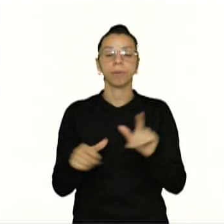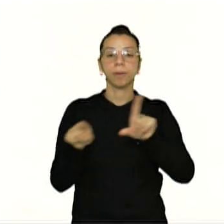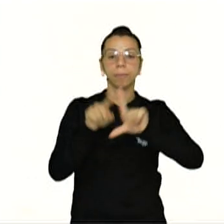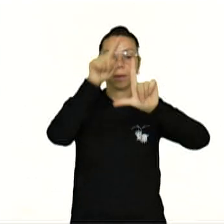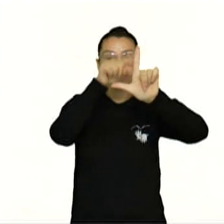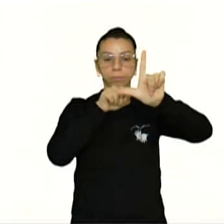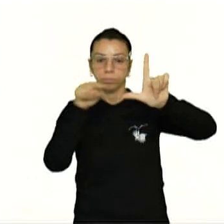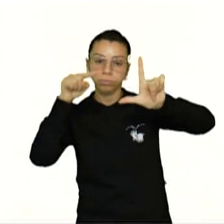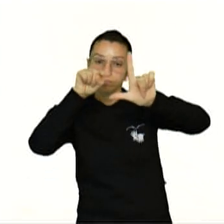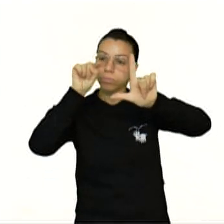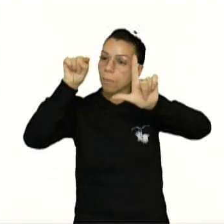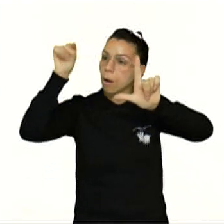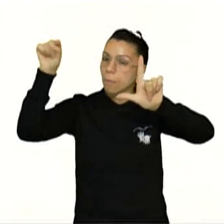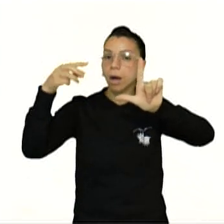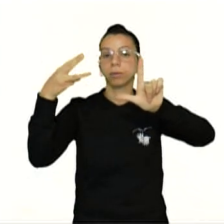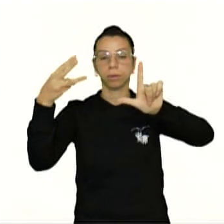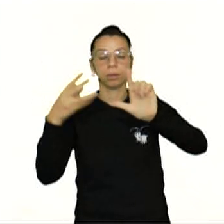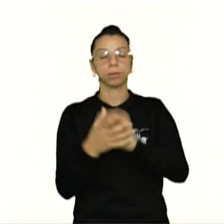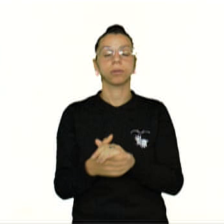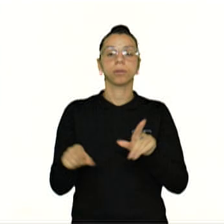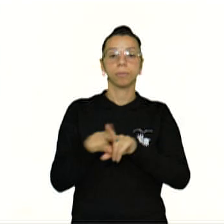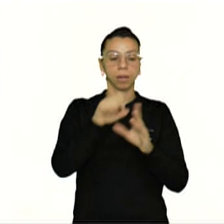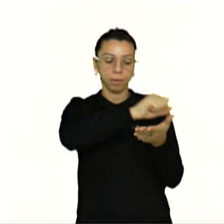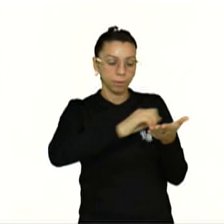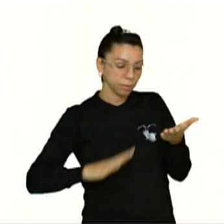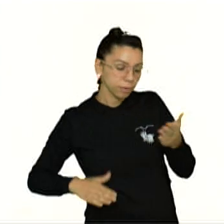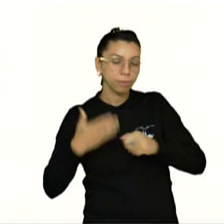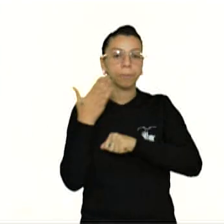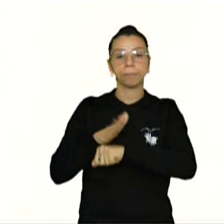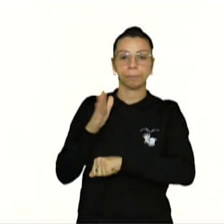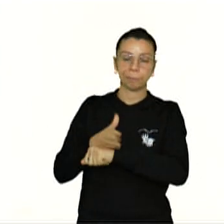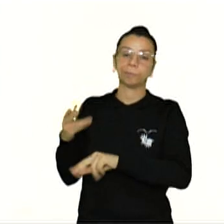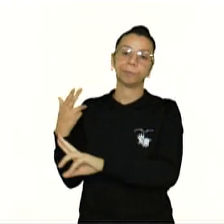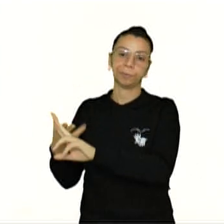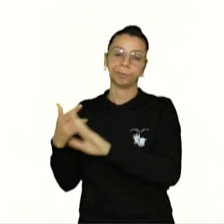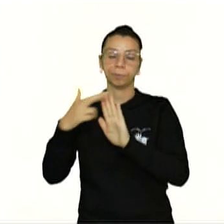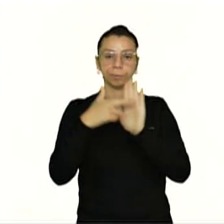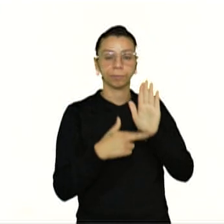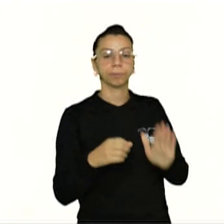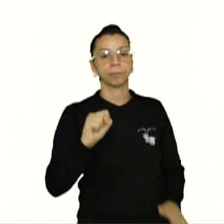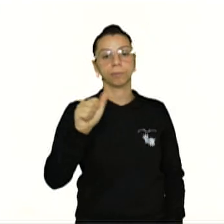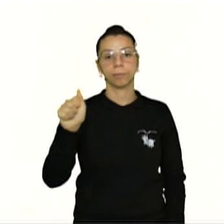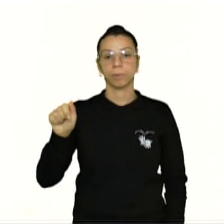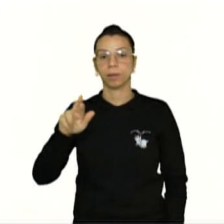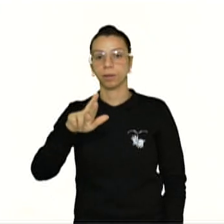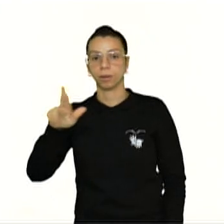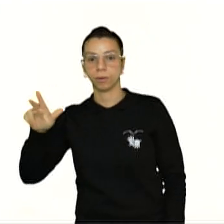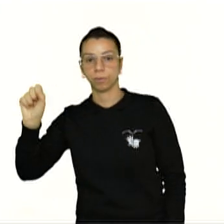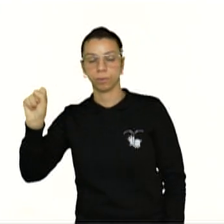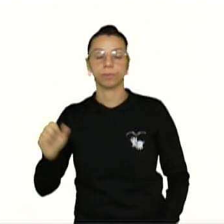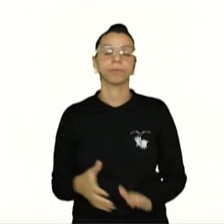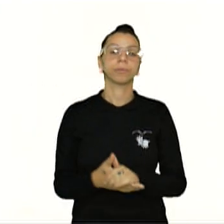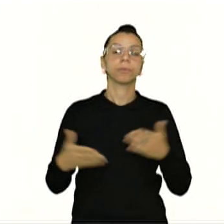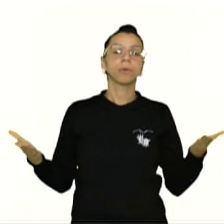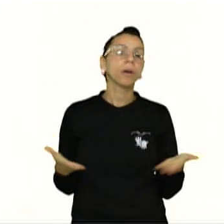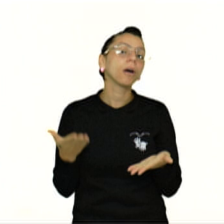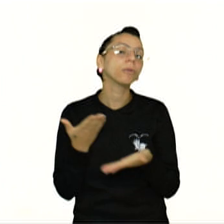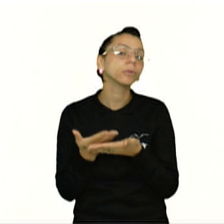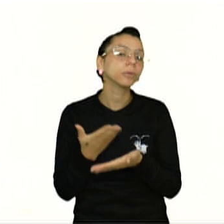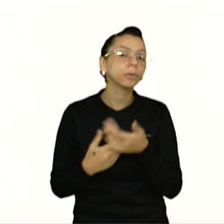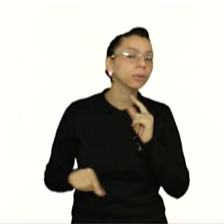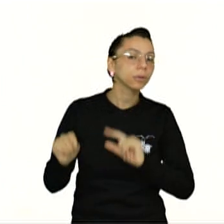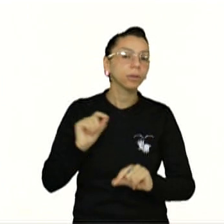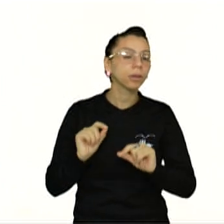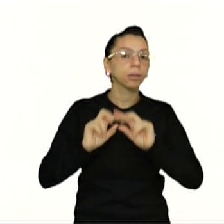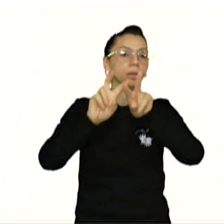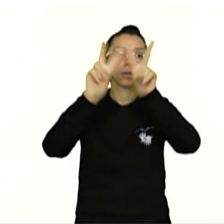pontos e os exercícios ali onde a gente aplicou, né, usou a regra de Sarros. Nessa aula, pessoal,